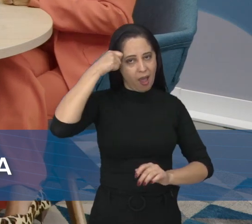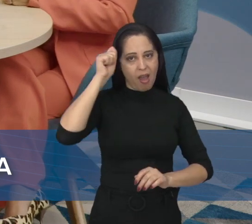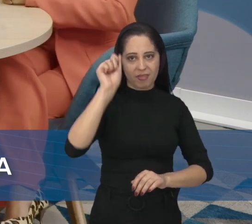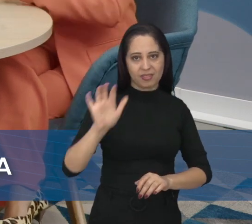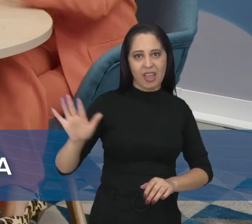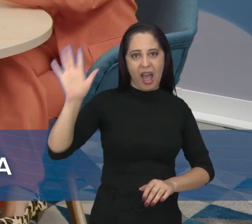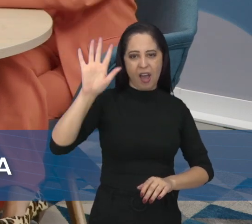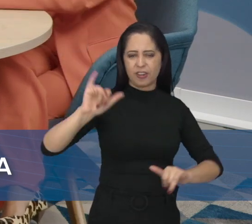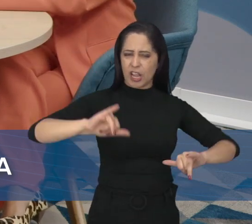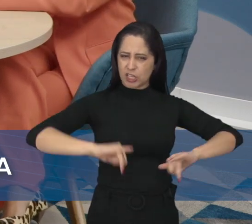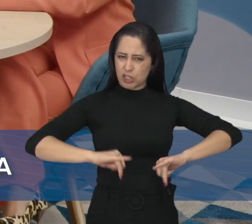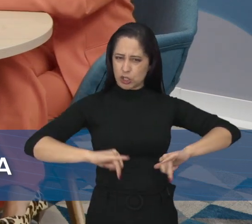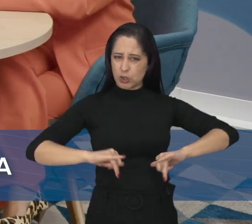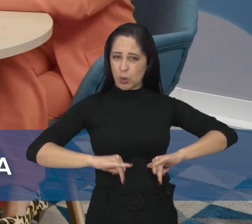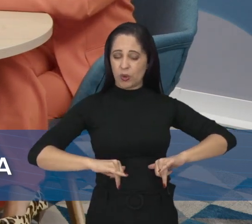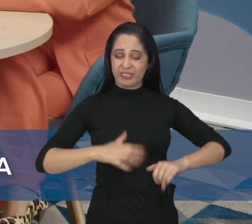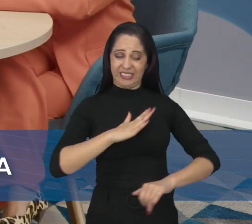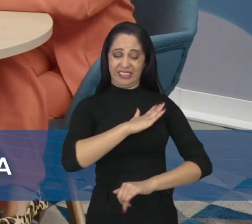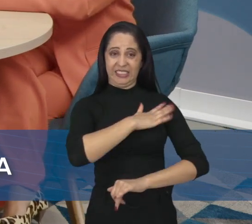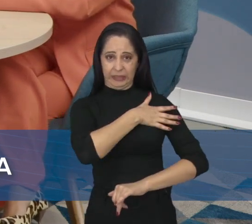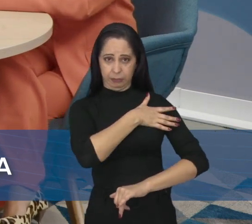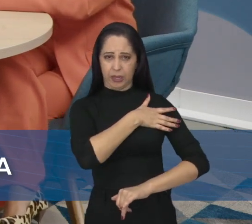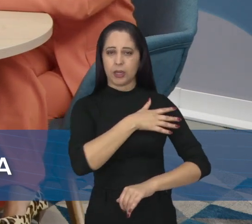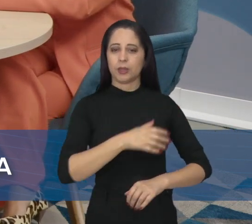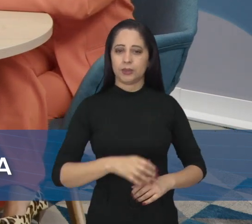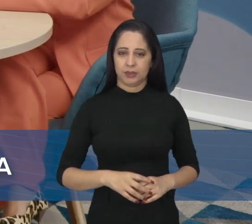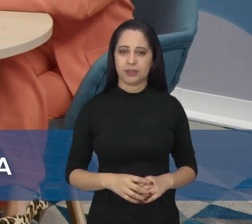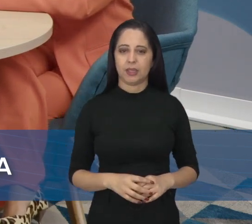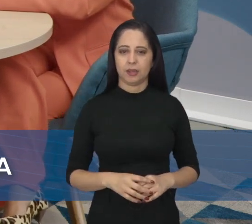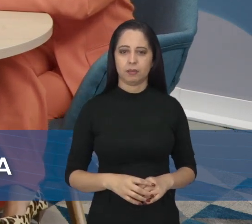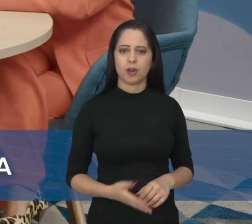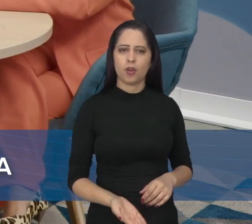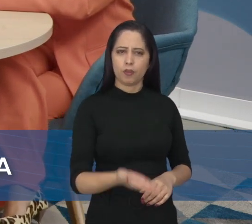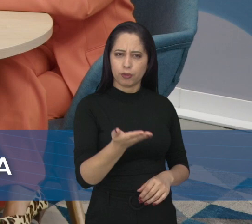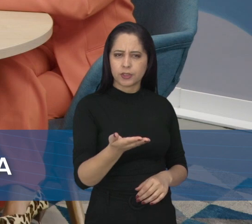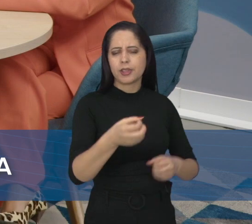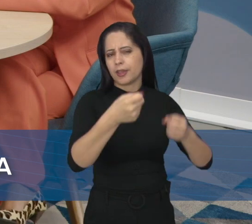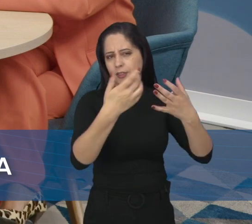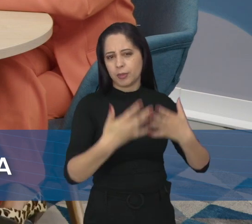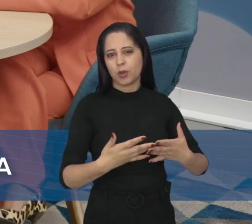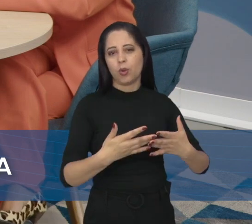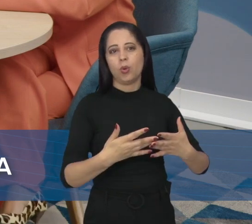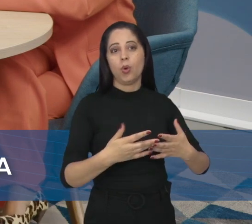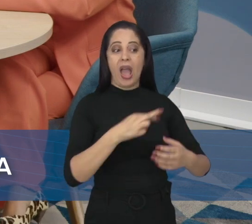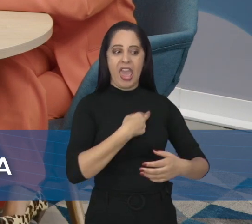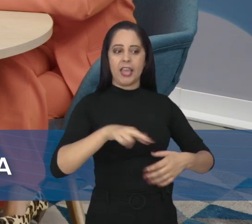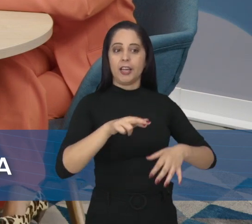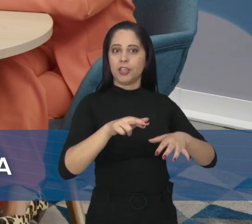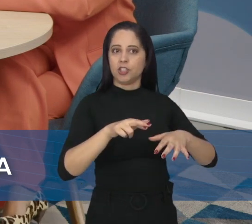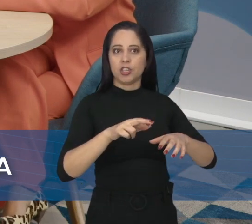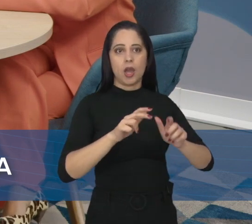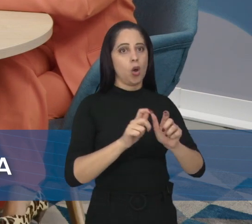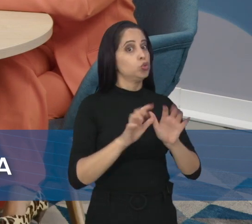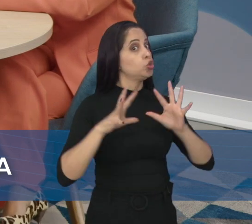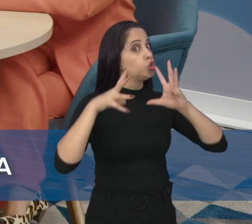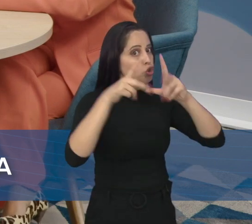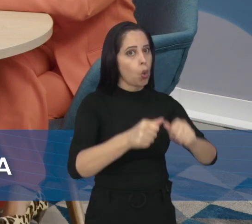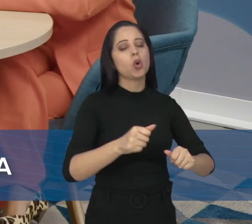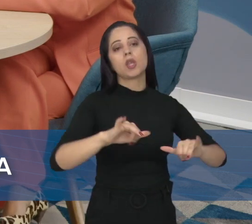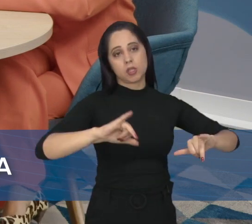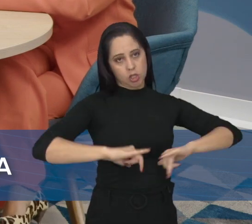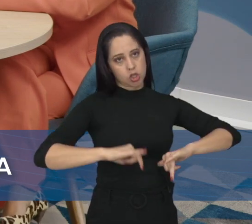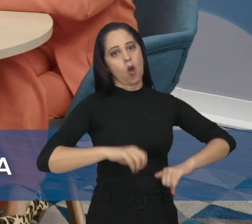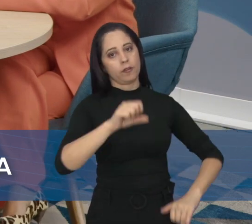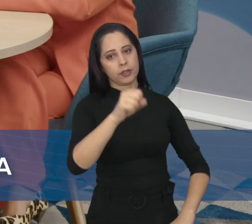que acabam, sofrem mais com essa questão do julgamento. Você disse que, de uma maneira geral, são todas. Como que a gente